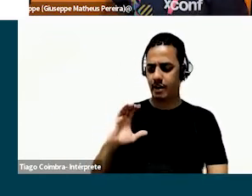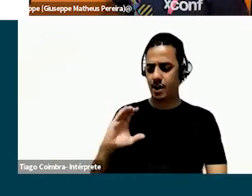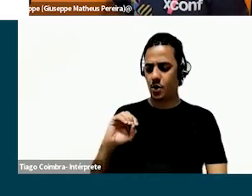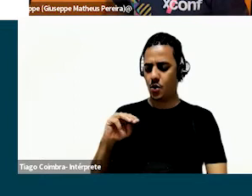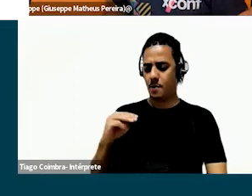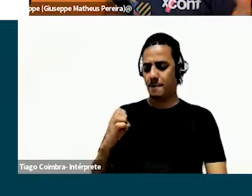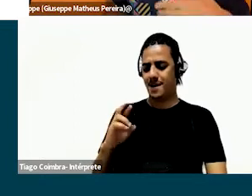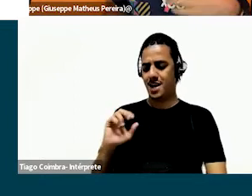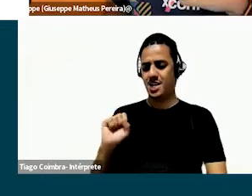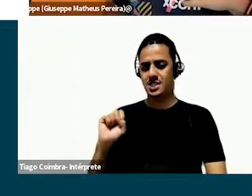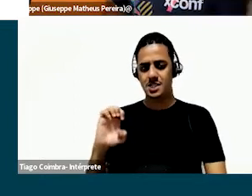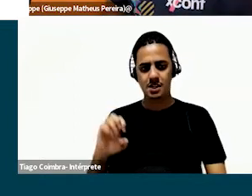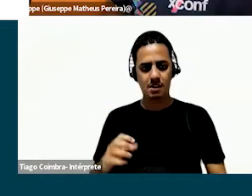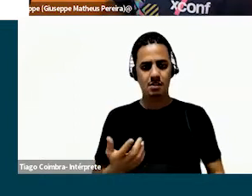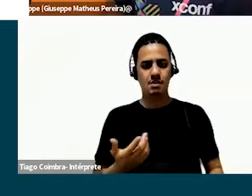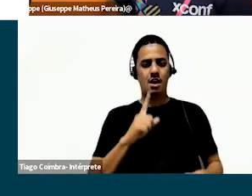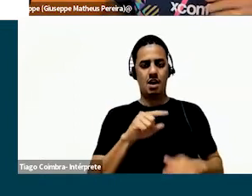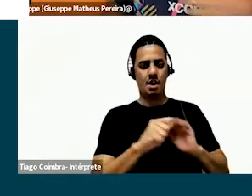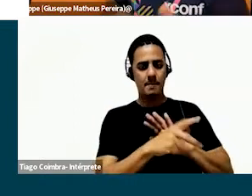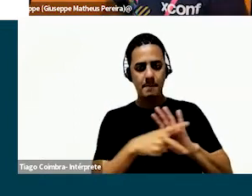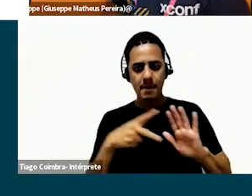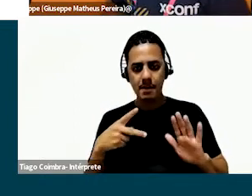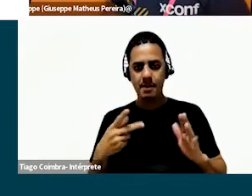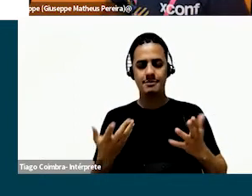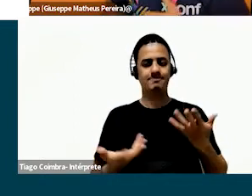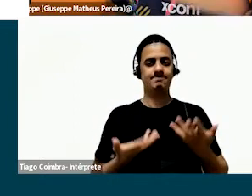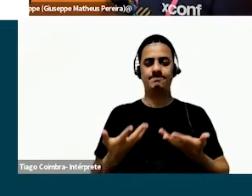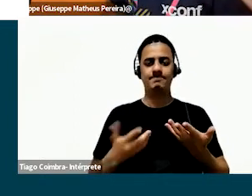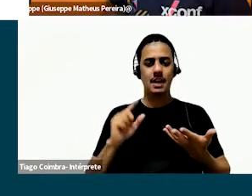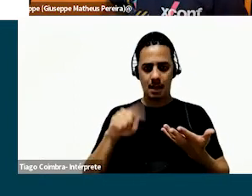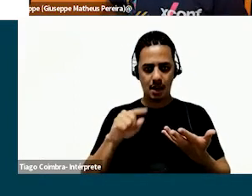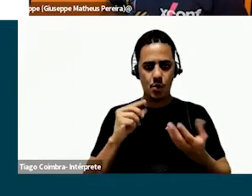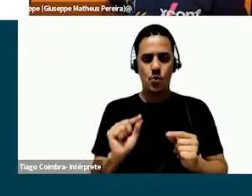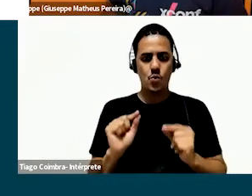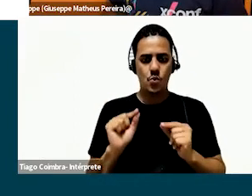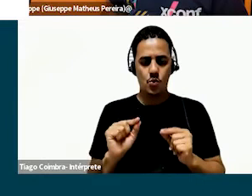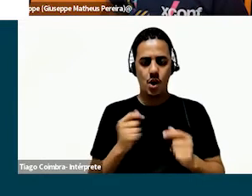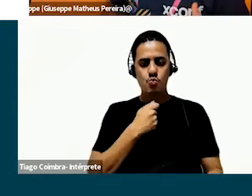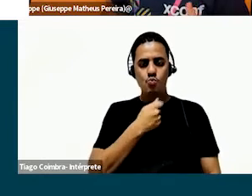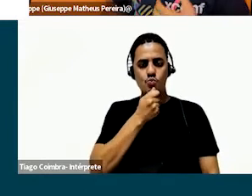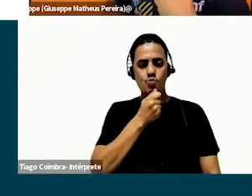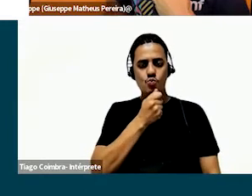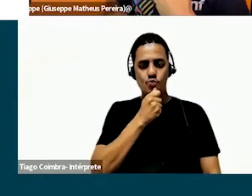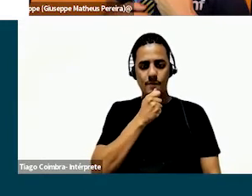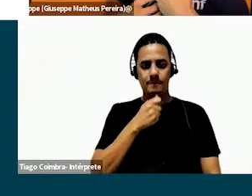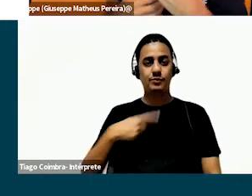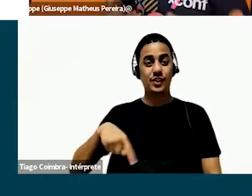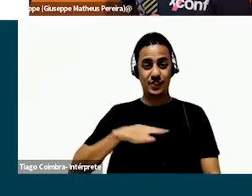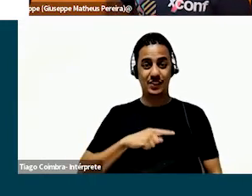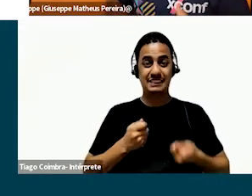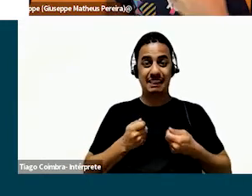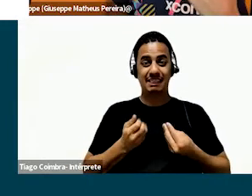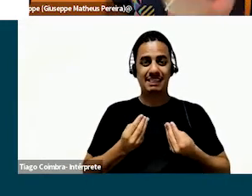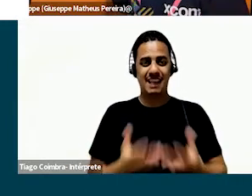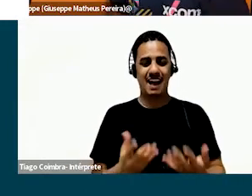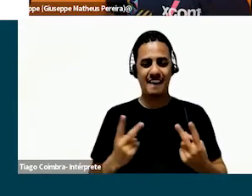isso. Não dá para saber o que é isso, se é um aplicativo, e por aí vai, gente. Então, a gente hoje dá muito valor,